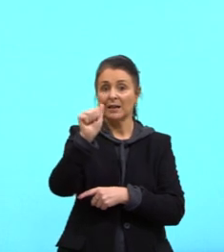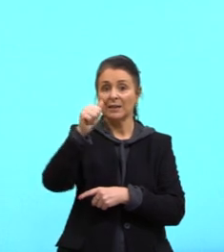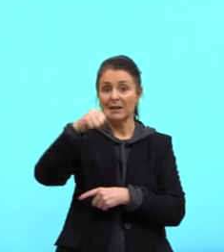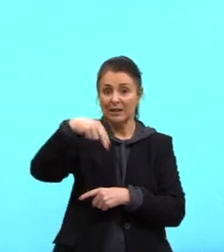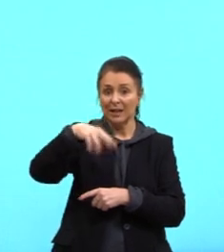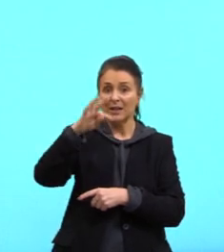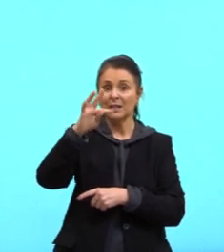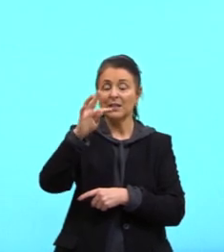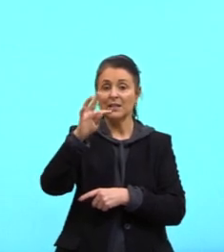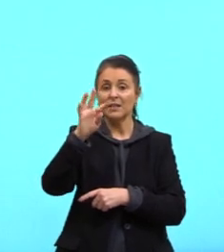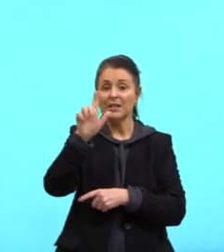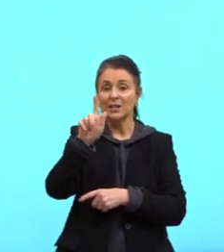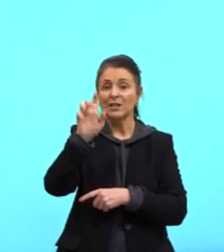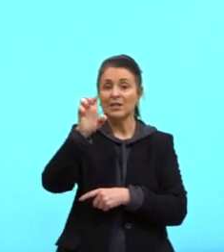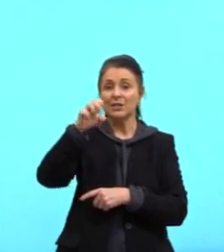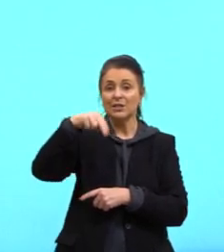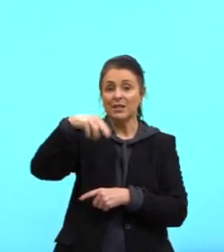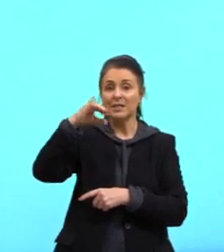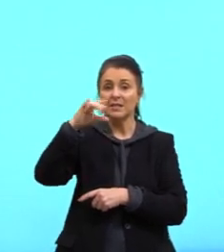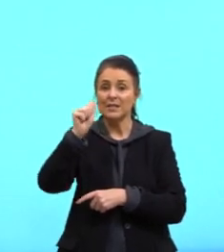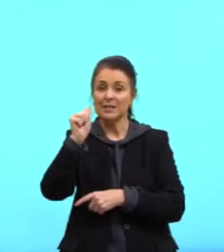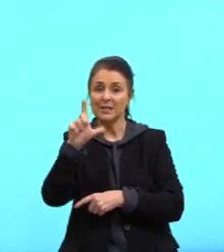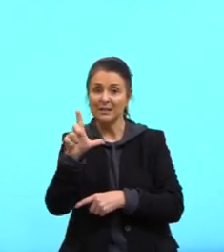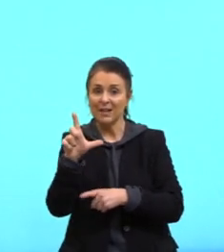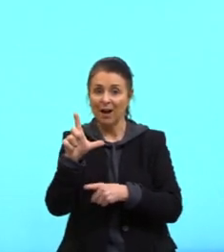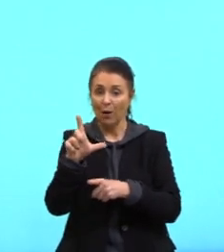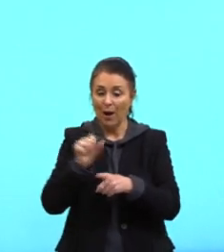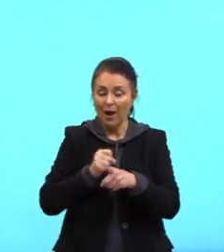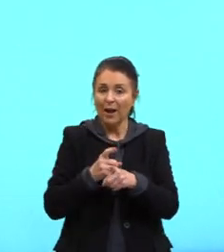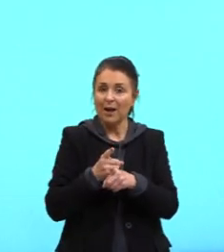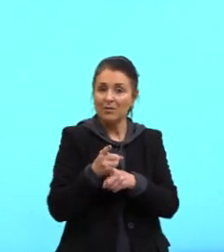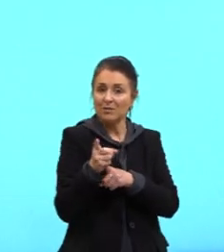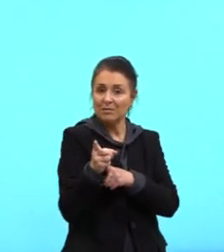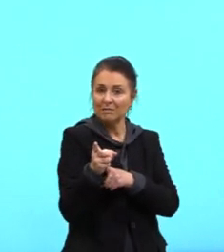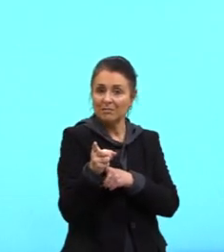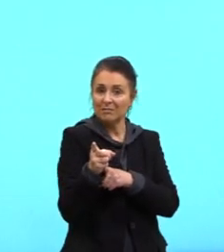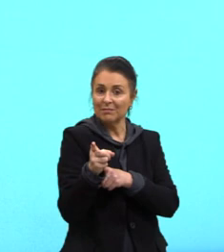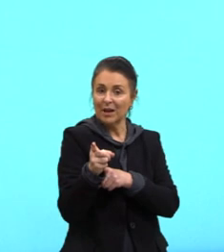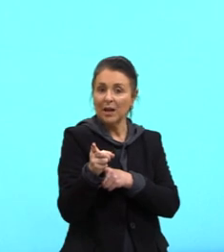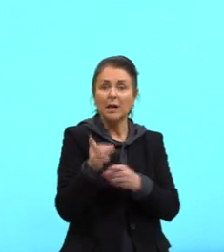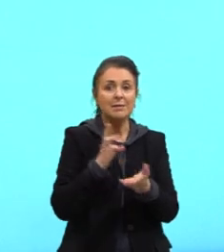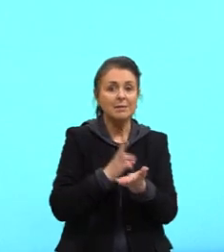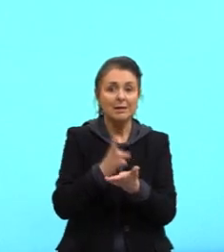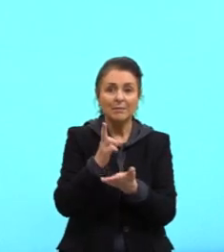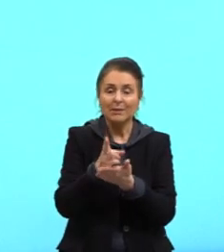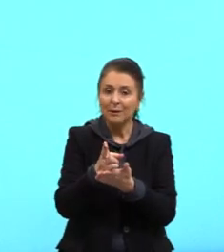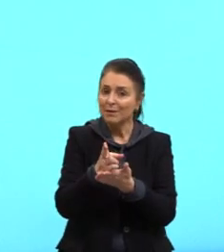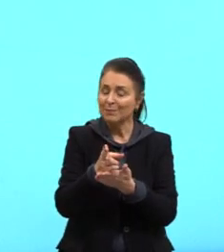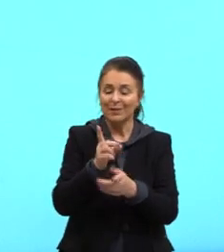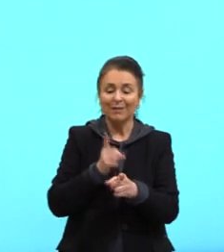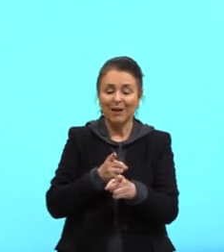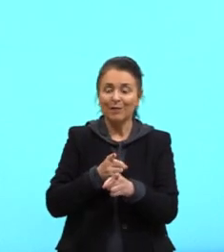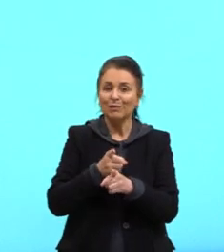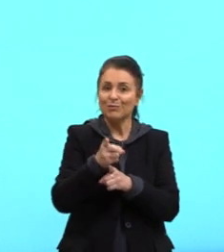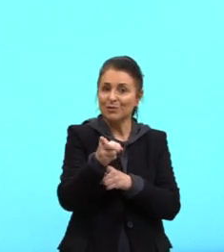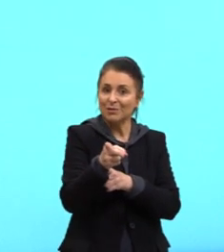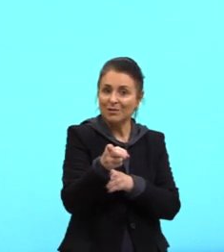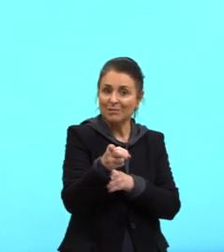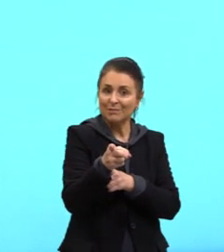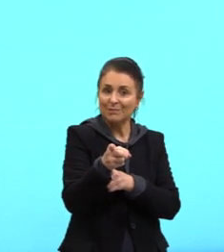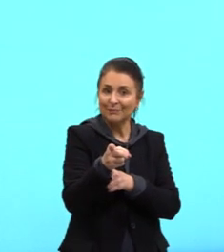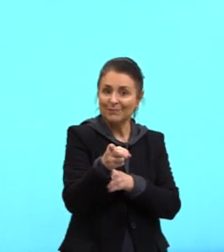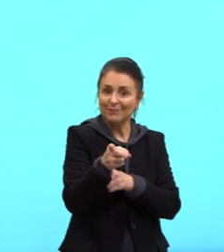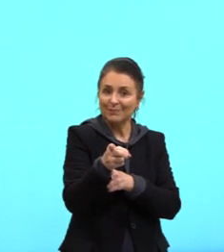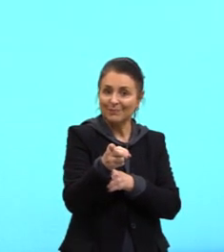tangenciando esse circo Ela não ela não fica tortinha a gente em relação ao circo e o que faz ela